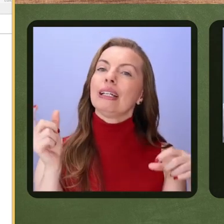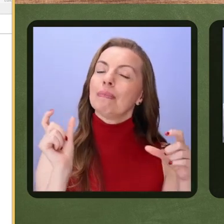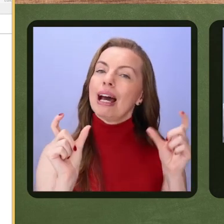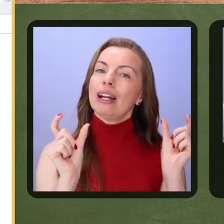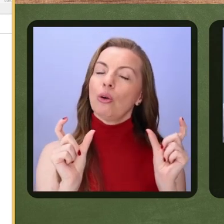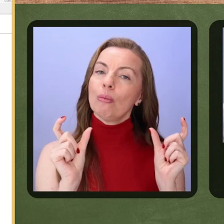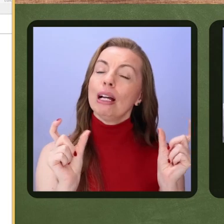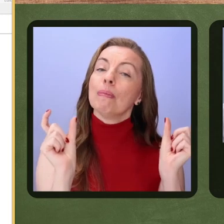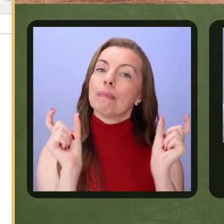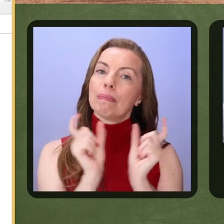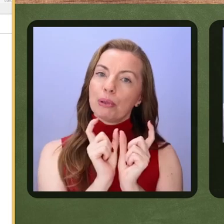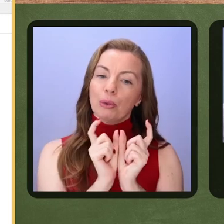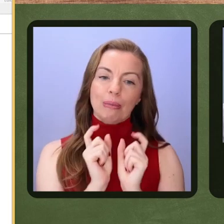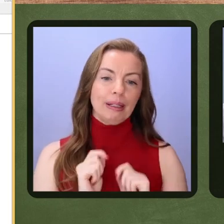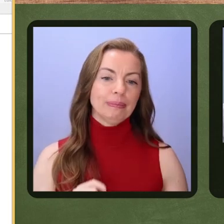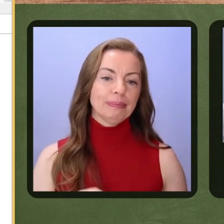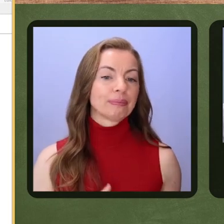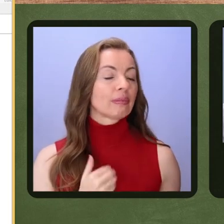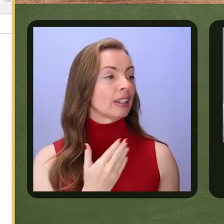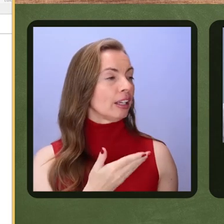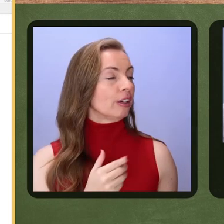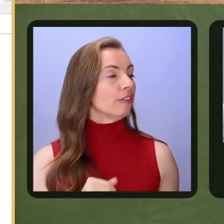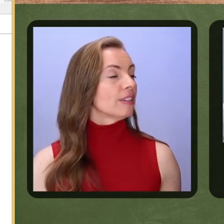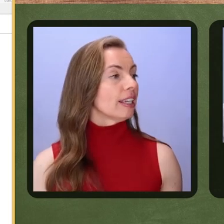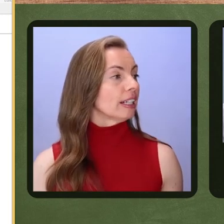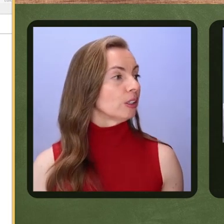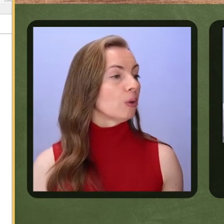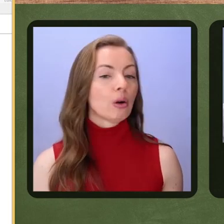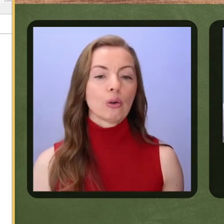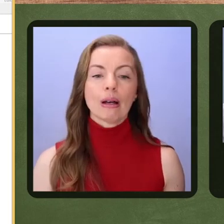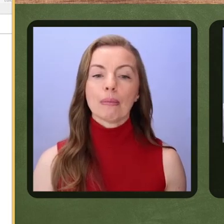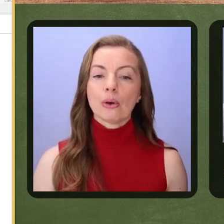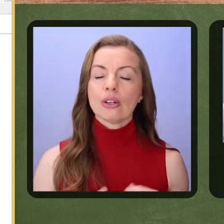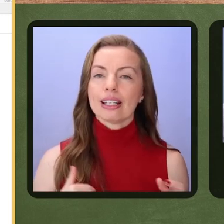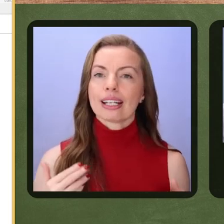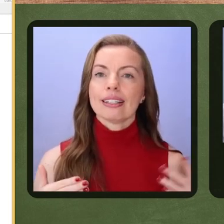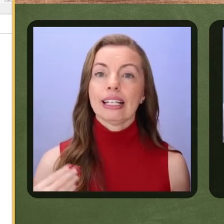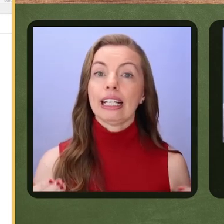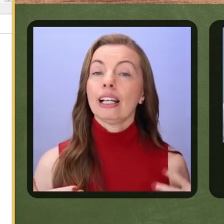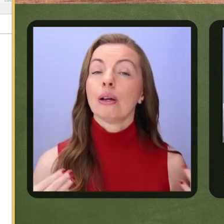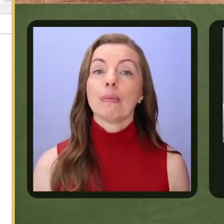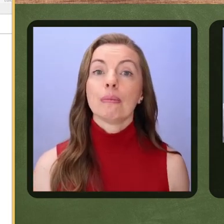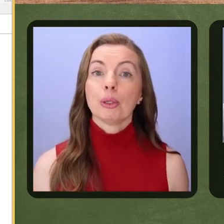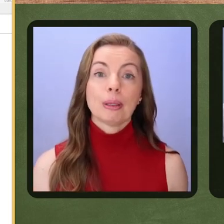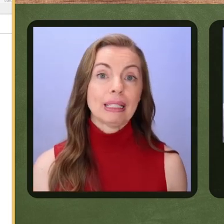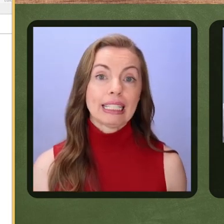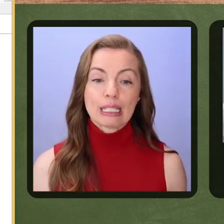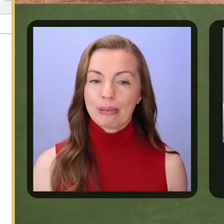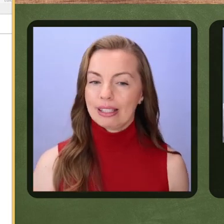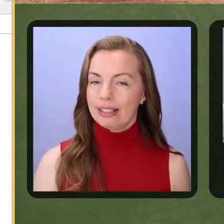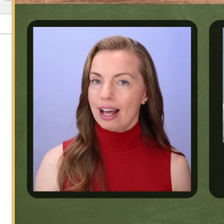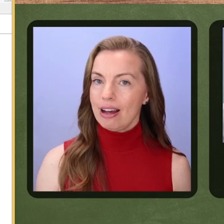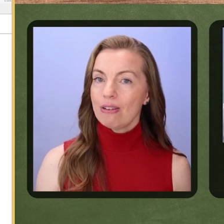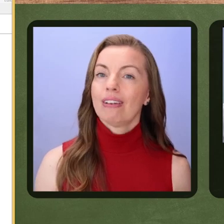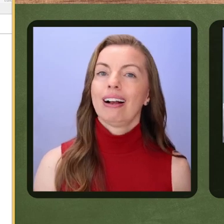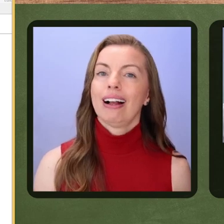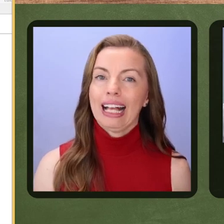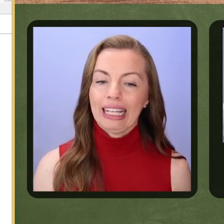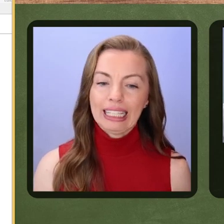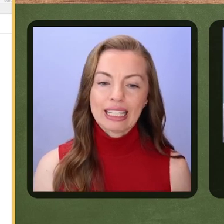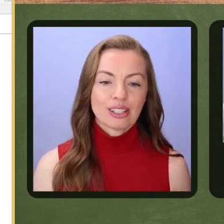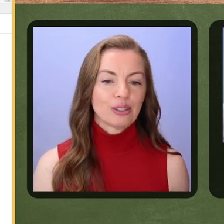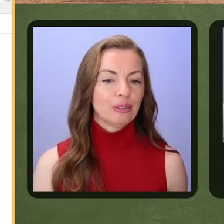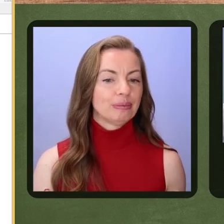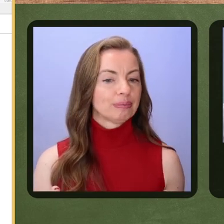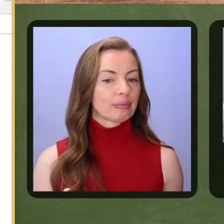you can link. Para uma, pruma. Hmm? Você cantou alguma música assim para uma menina especial?